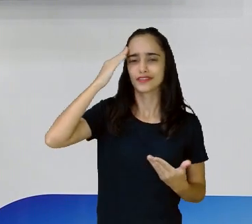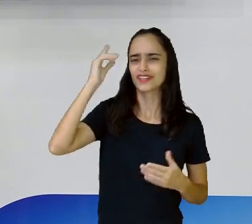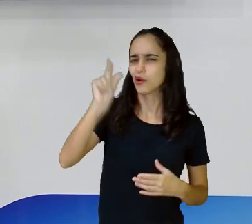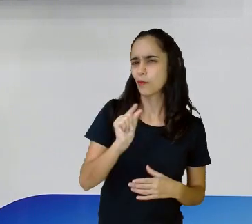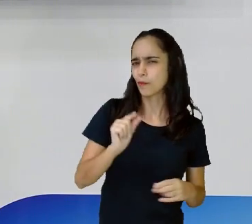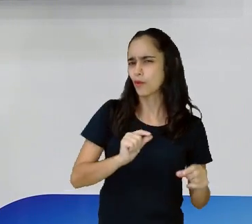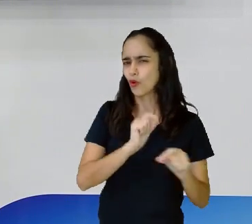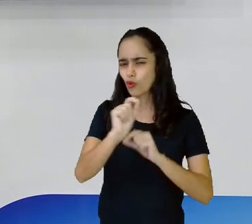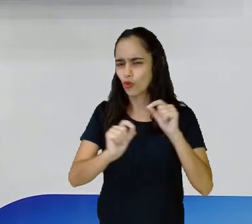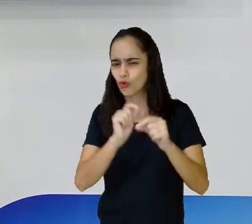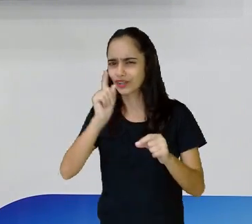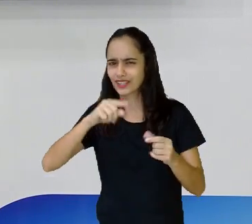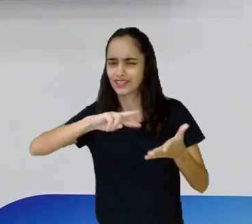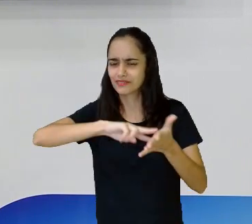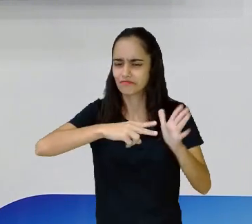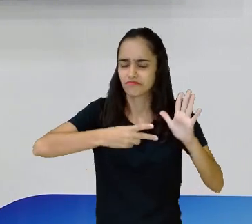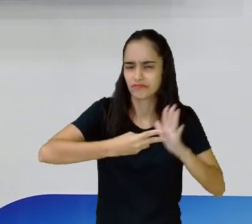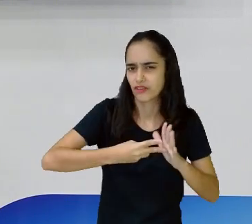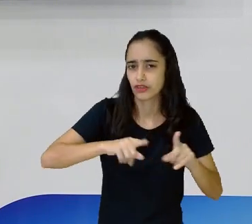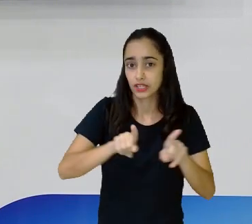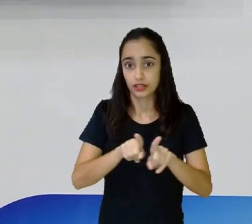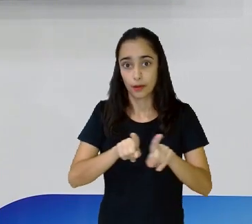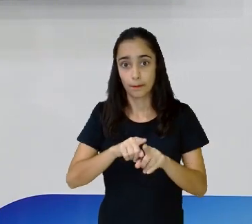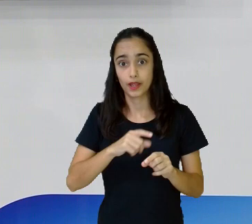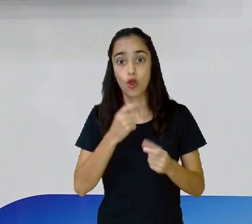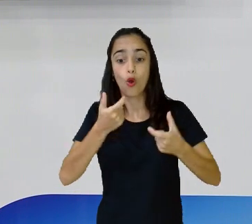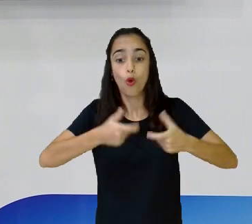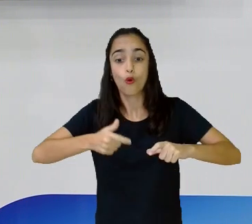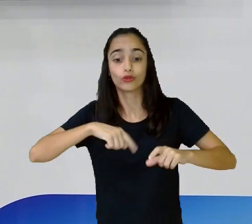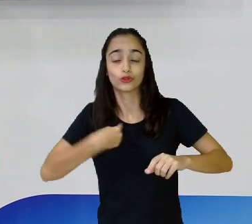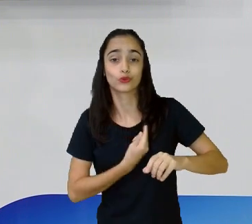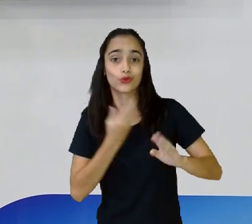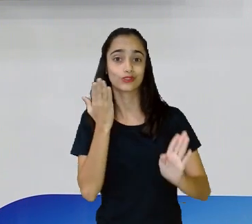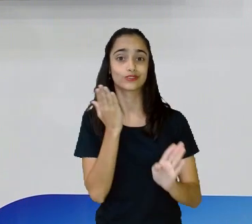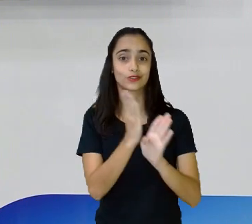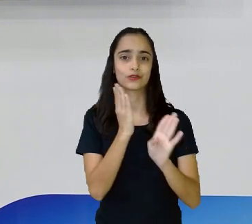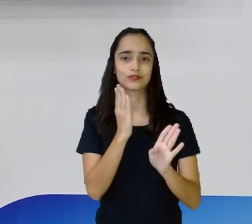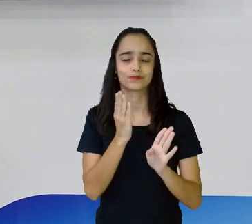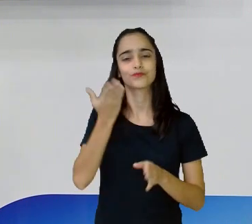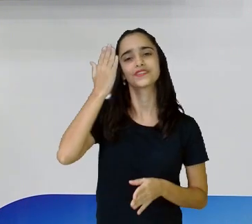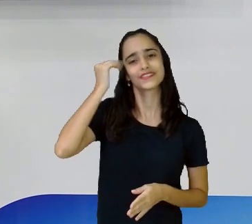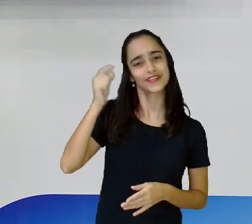a gente encontra esses ângulos por aí. Eu sei que vocês vão identificar